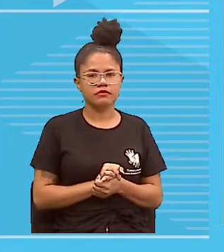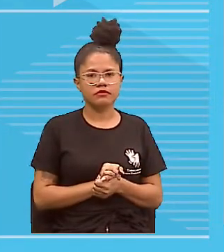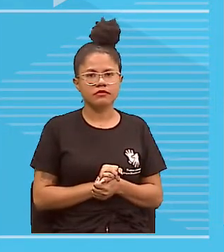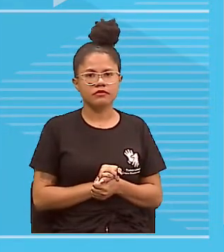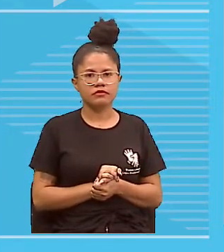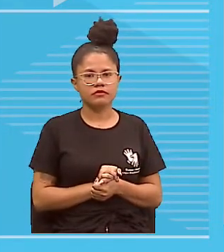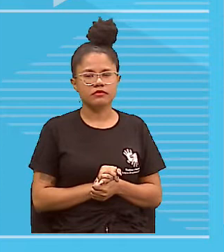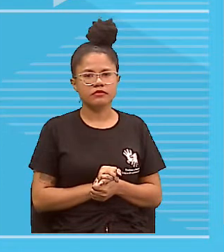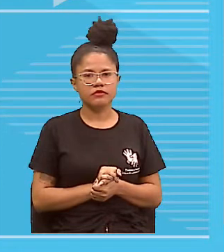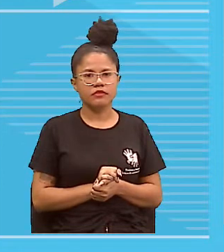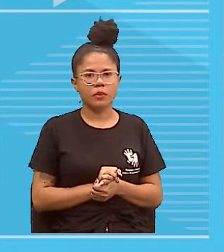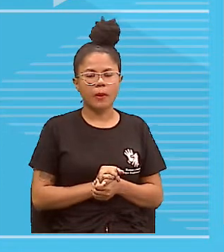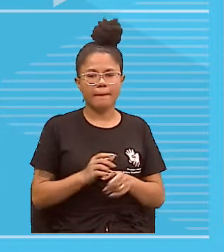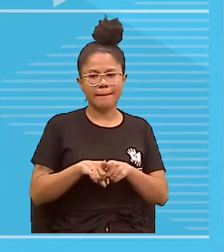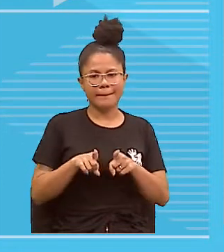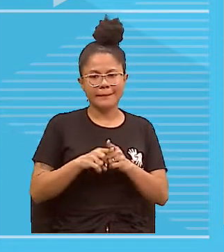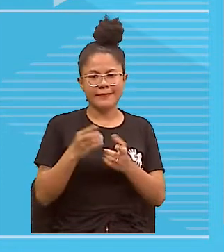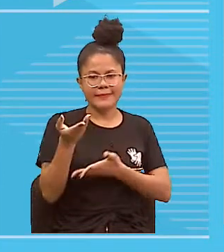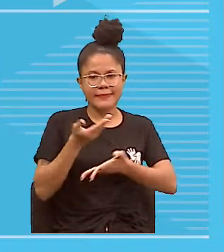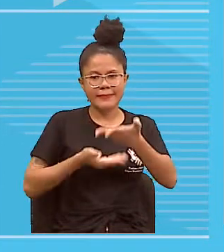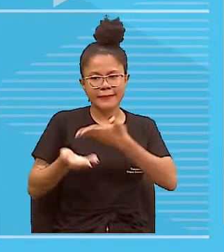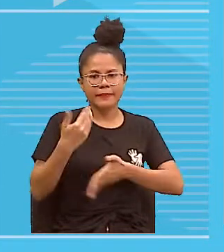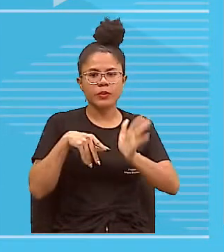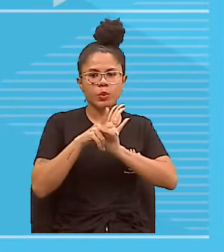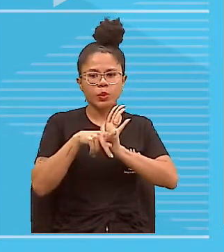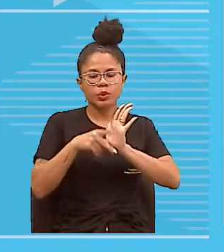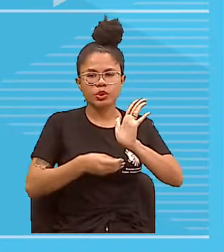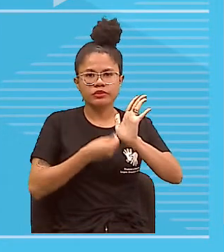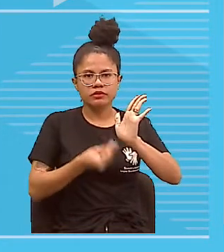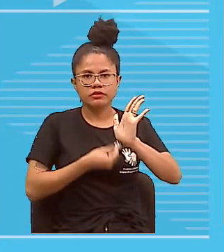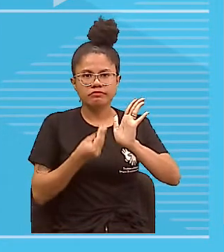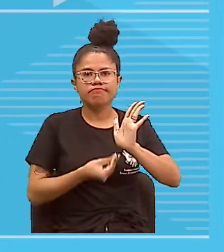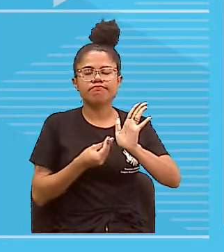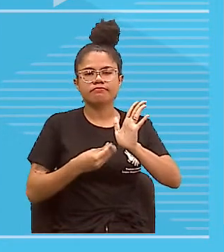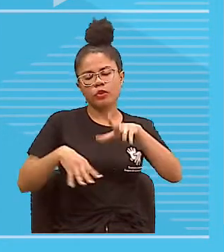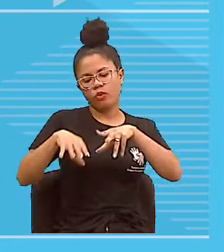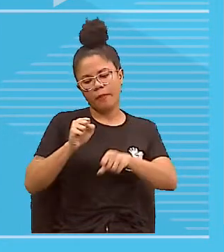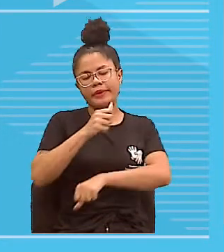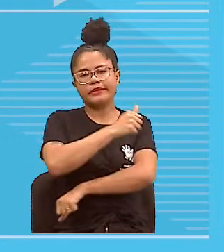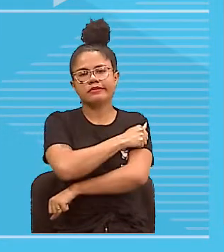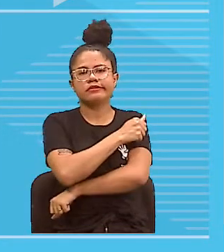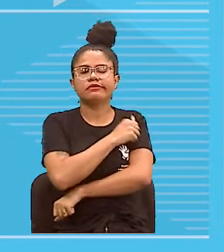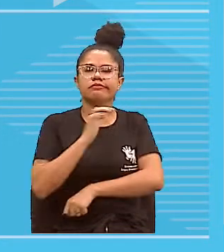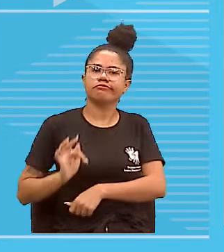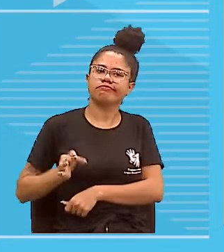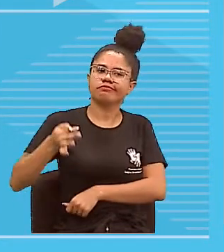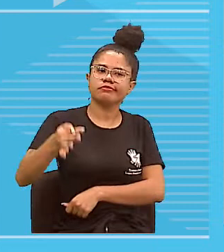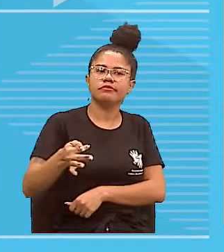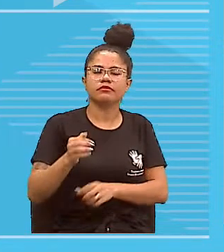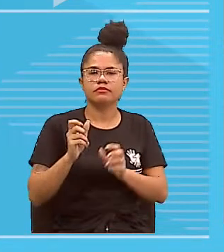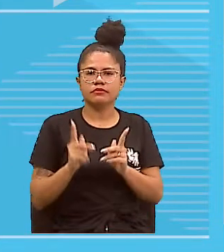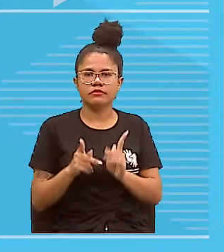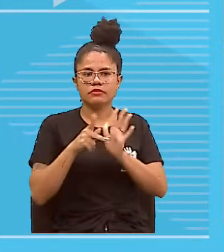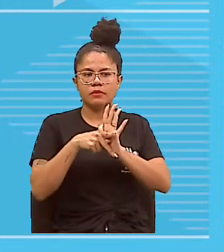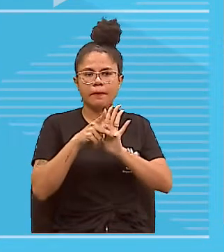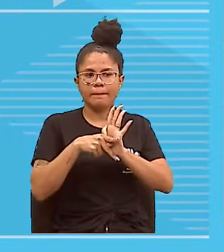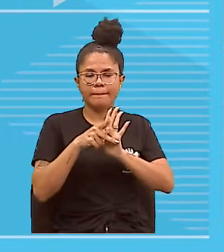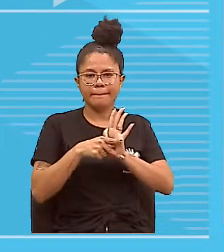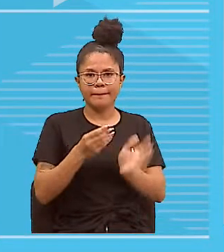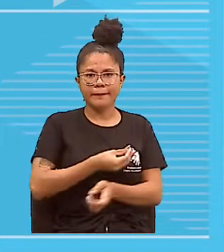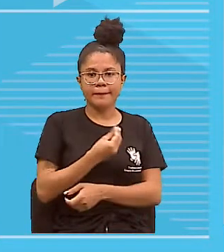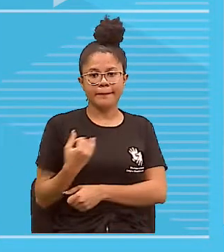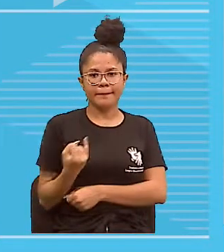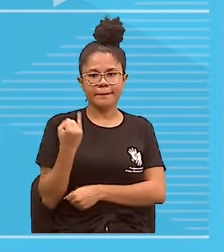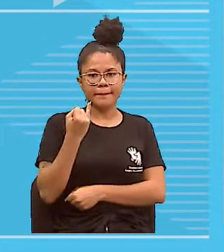vida e na preparação dos estudantes para o futuro. O projeto de vida, ele é muito pessoal, né? Então,